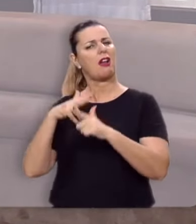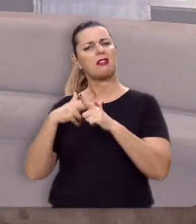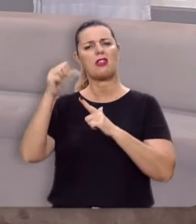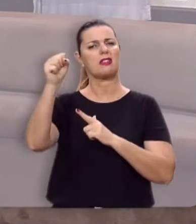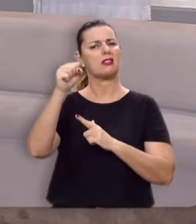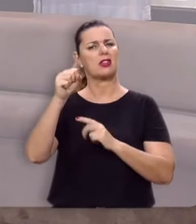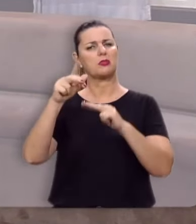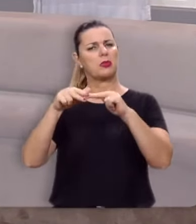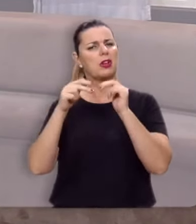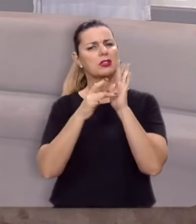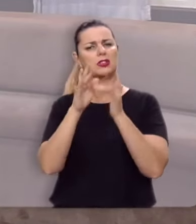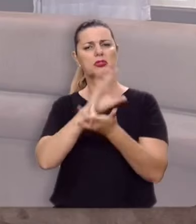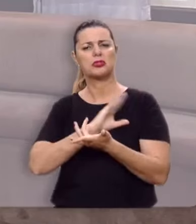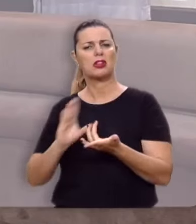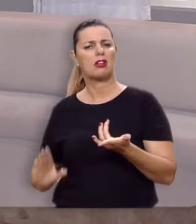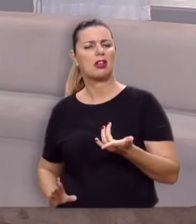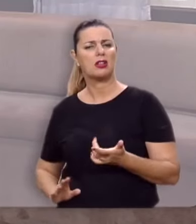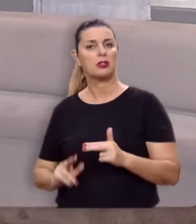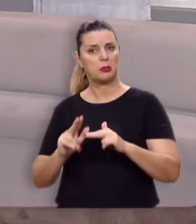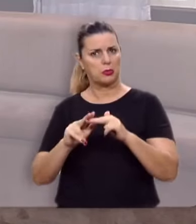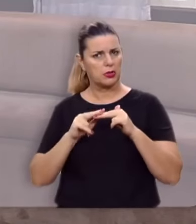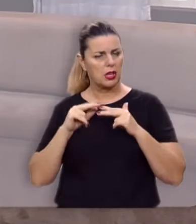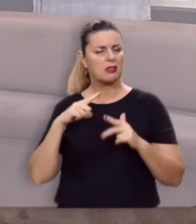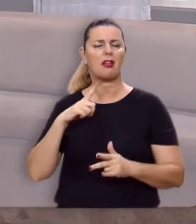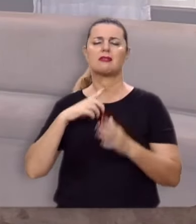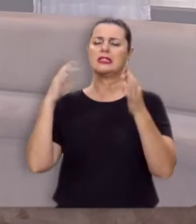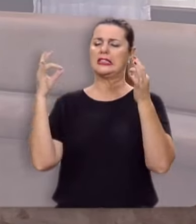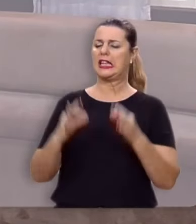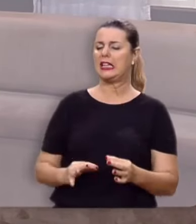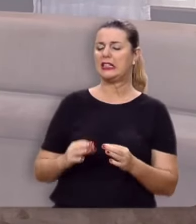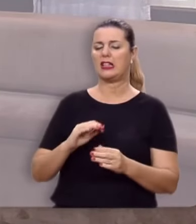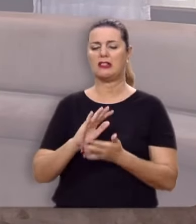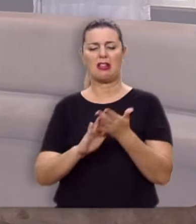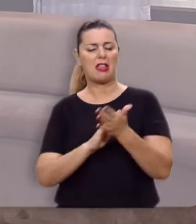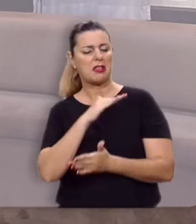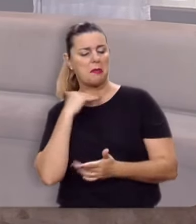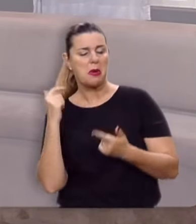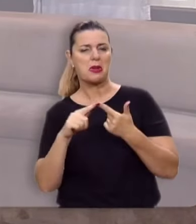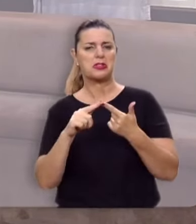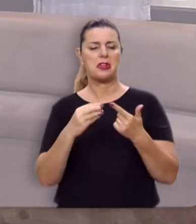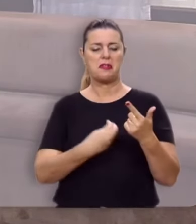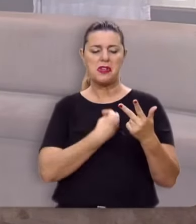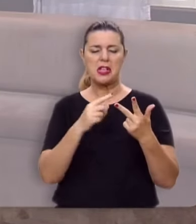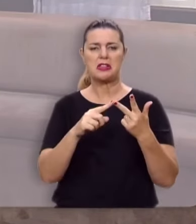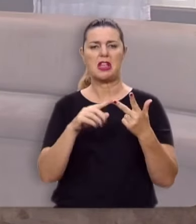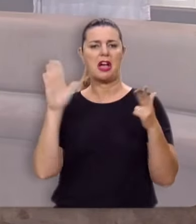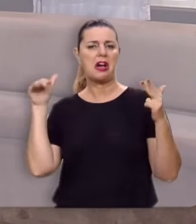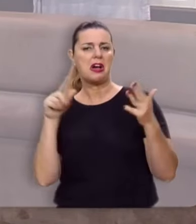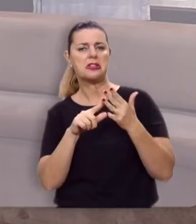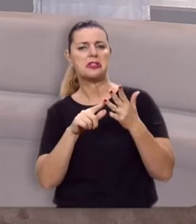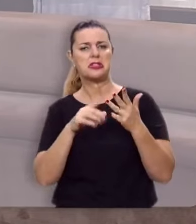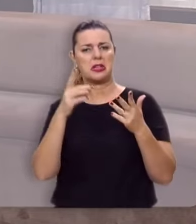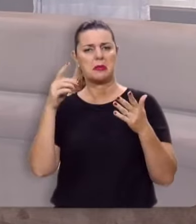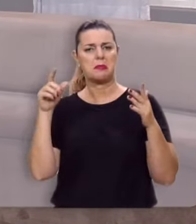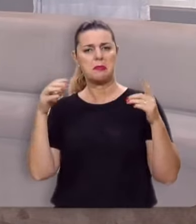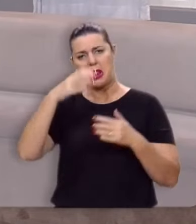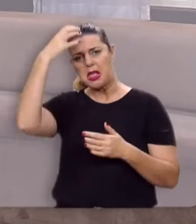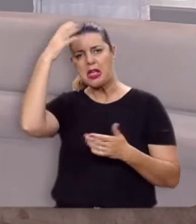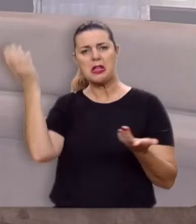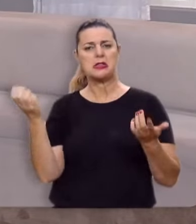que vencedores em Cristo Jesus. Portanto, eu estou bem certo de que nem a morte, nem a vida, nem anjos,